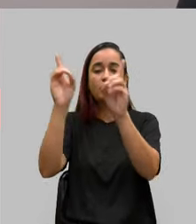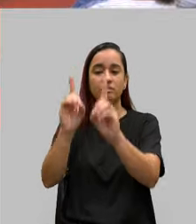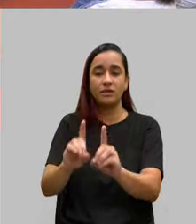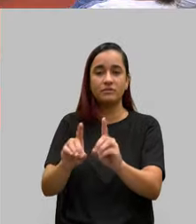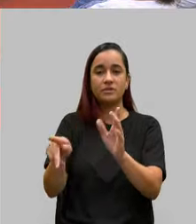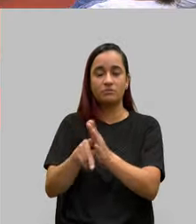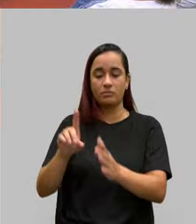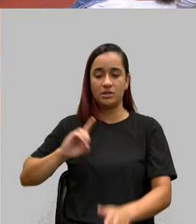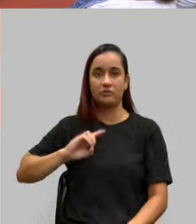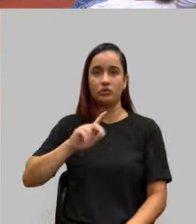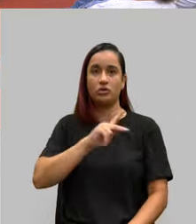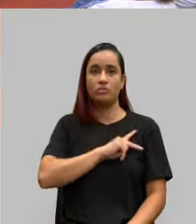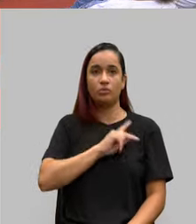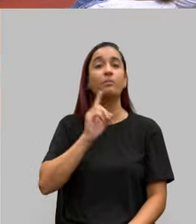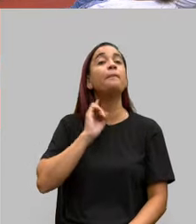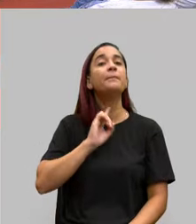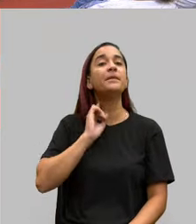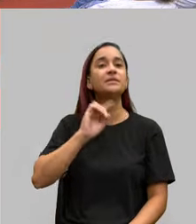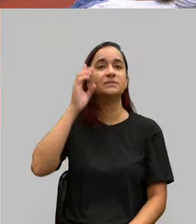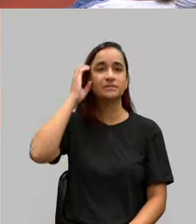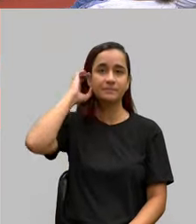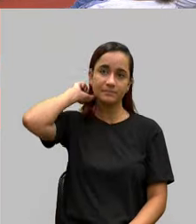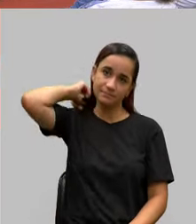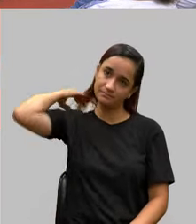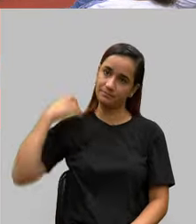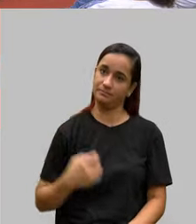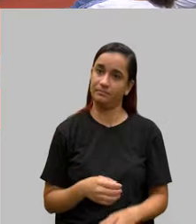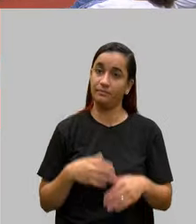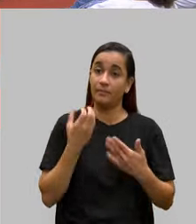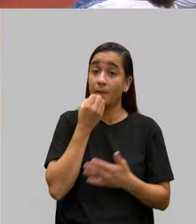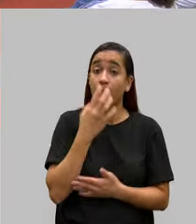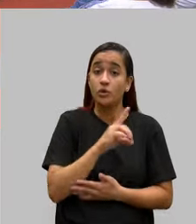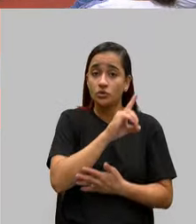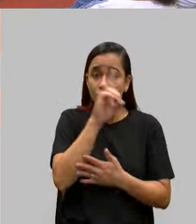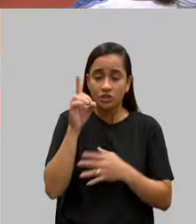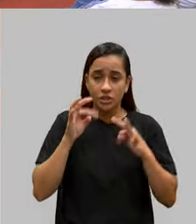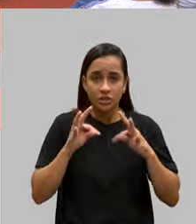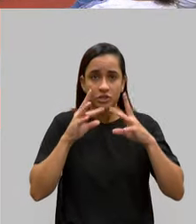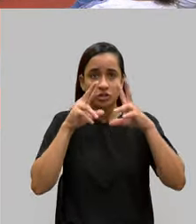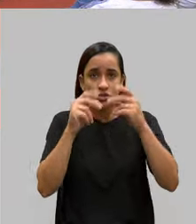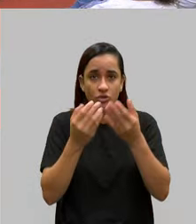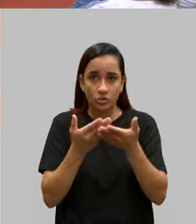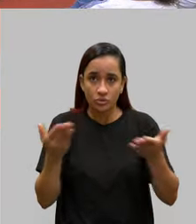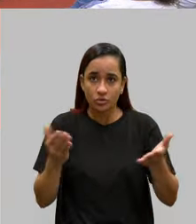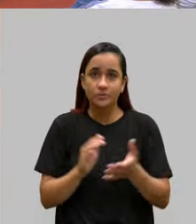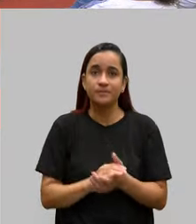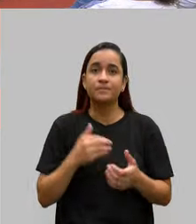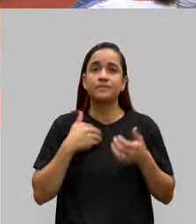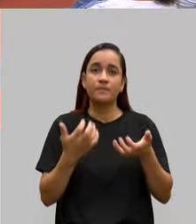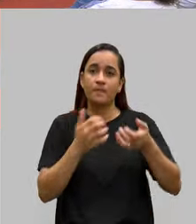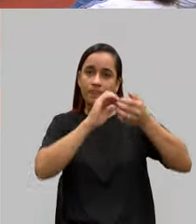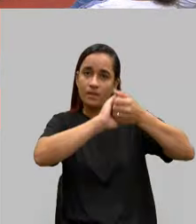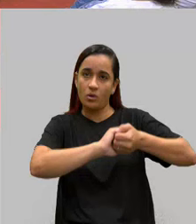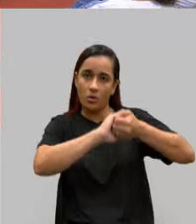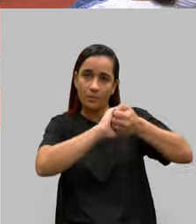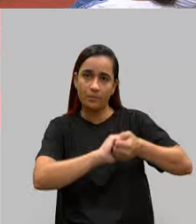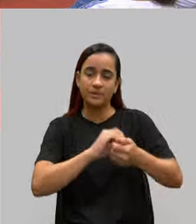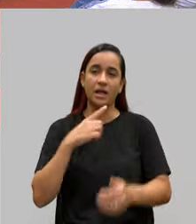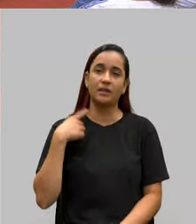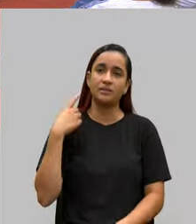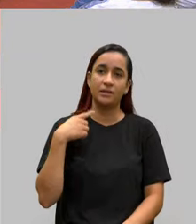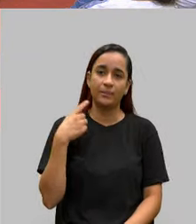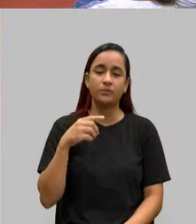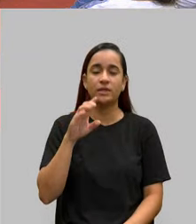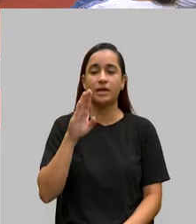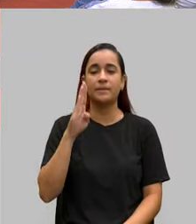Minas Gerais Bom dia a todas Bom dia a todos cumprimento a deputada Beatriz em nome de quem